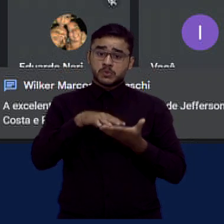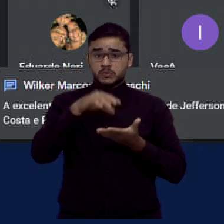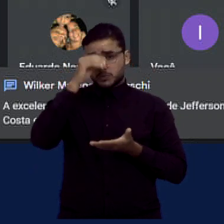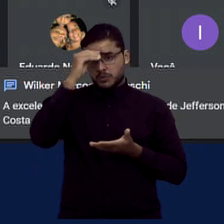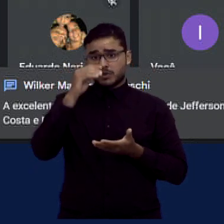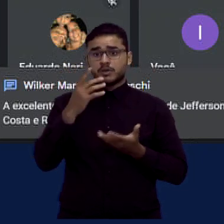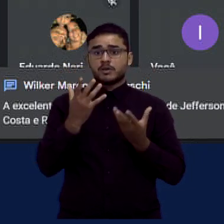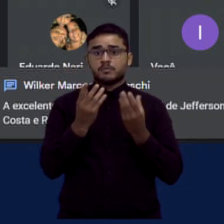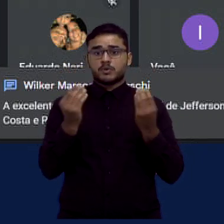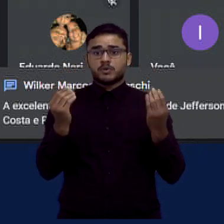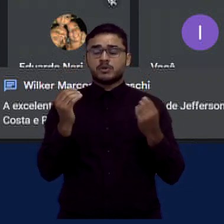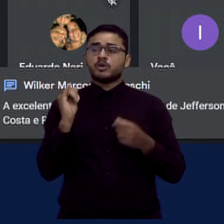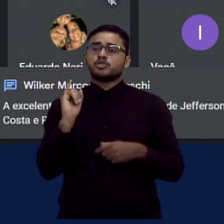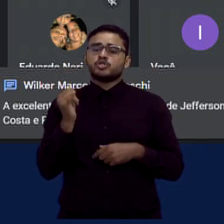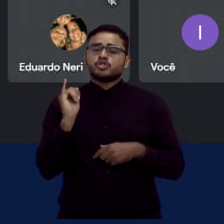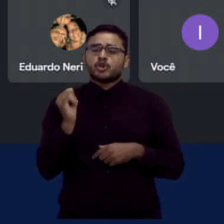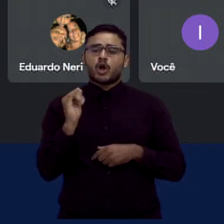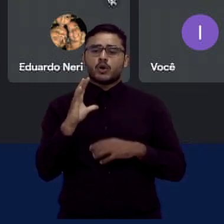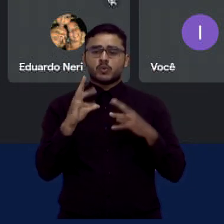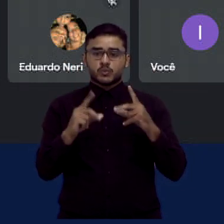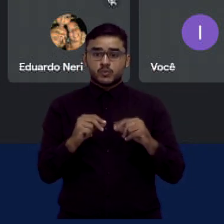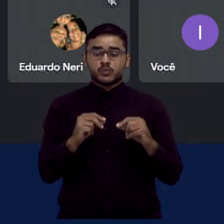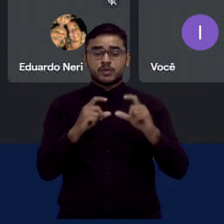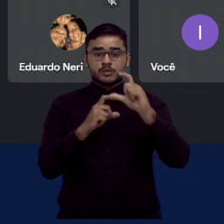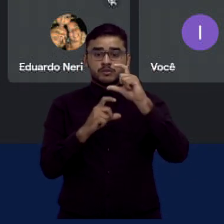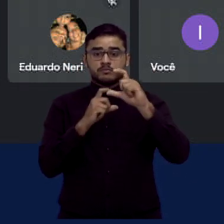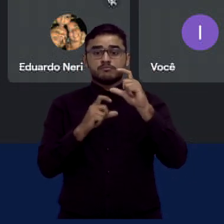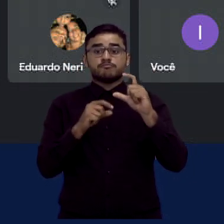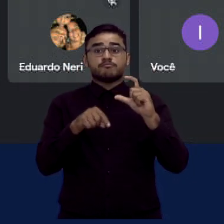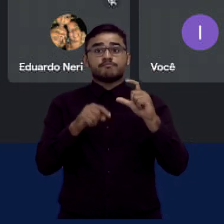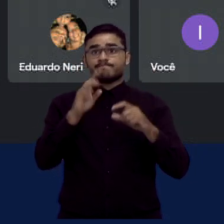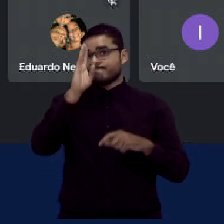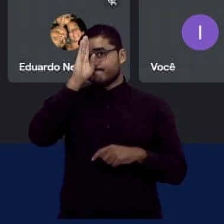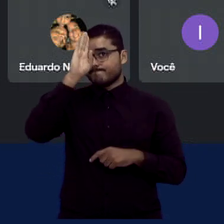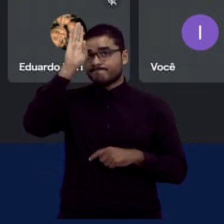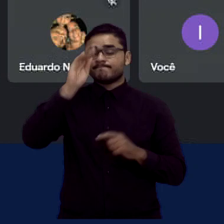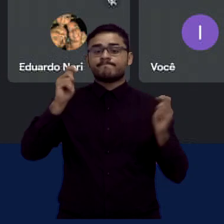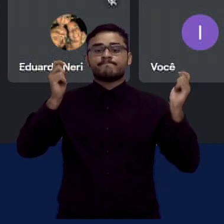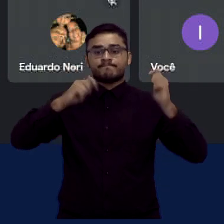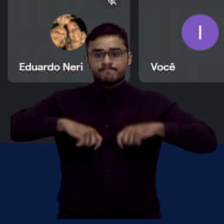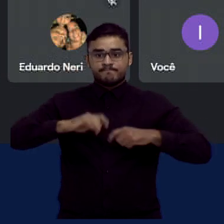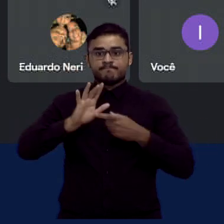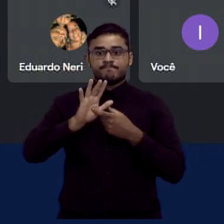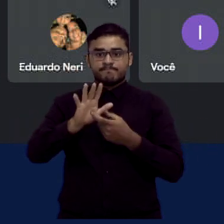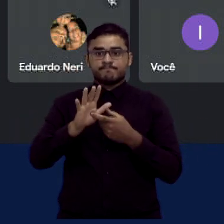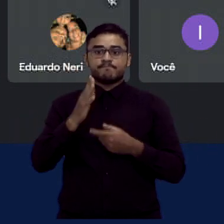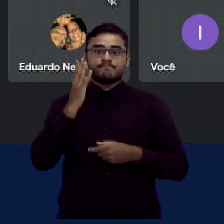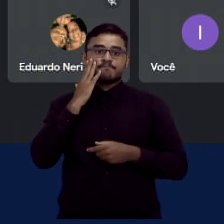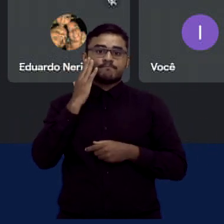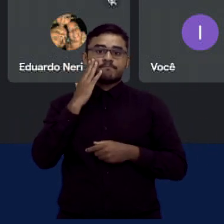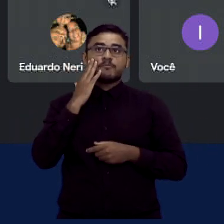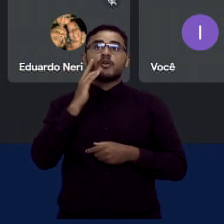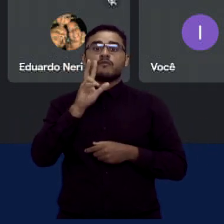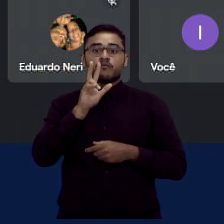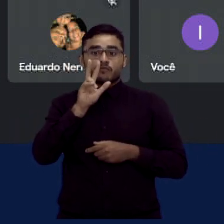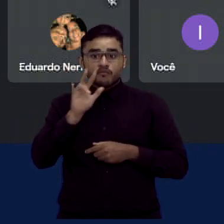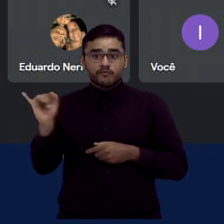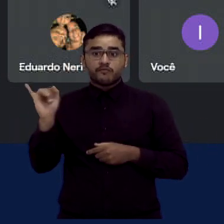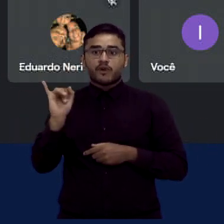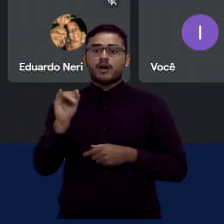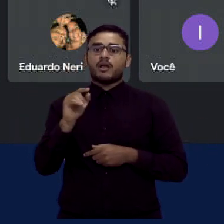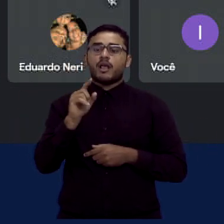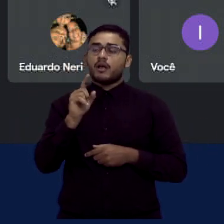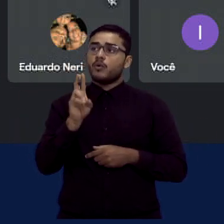que as histórias em quadrinhos, elas são a linguagem mais popular impressa que existe, em